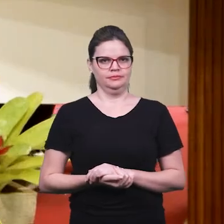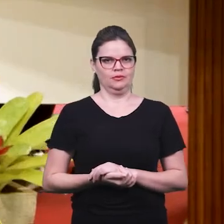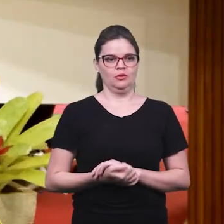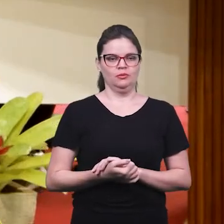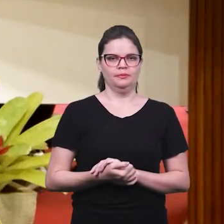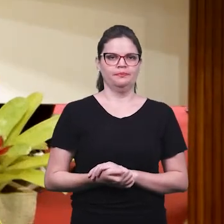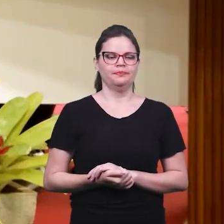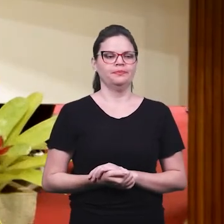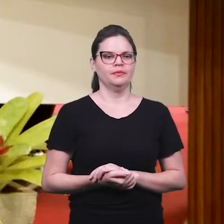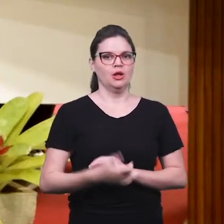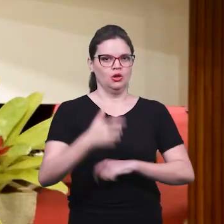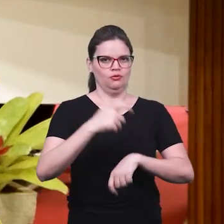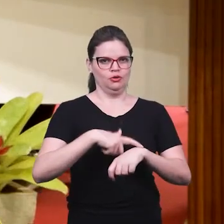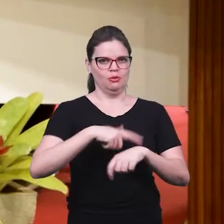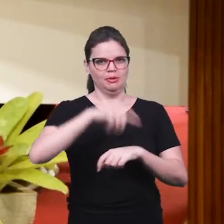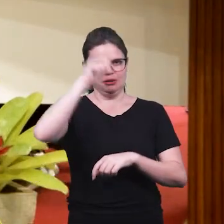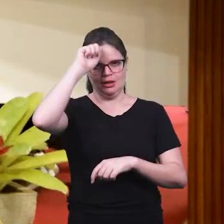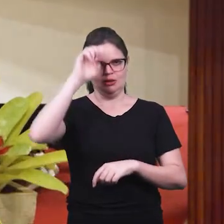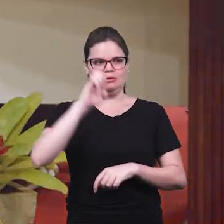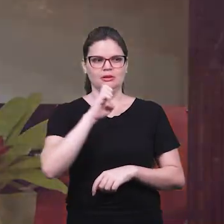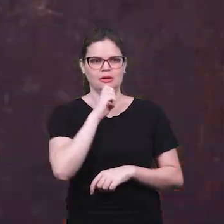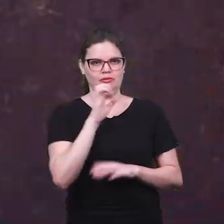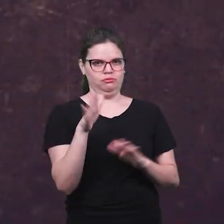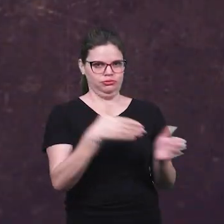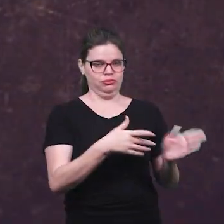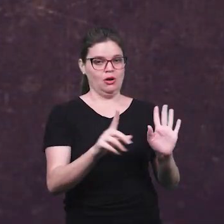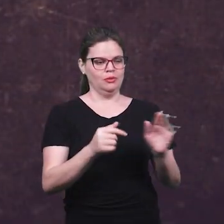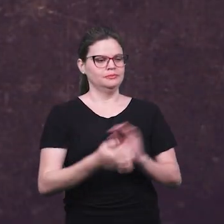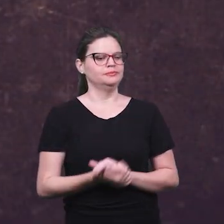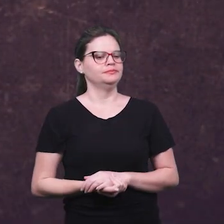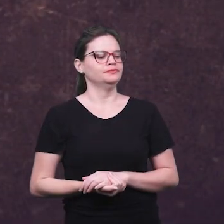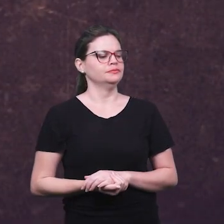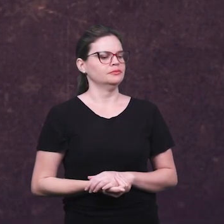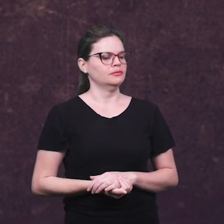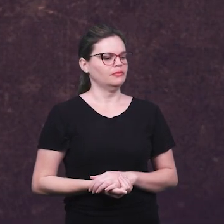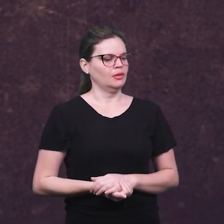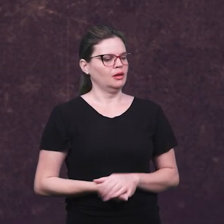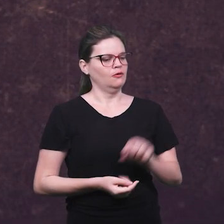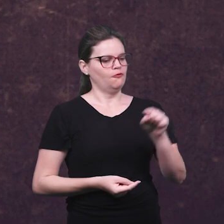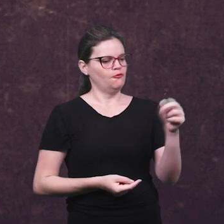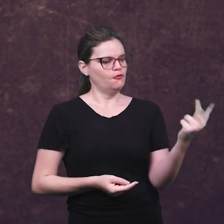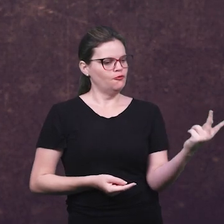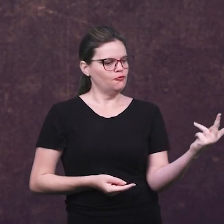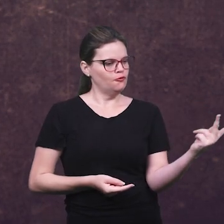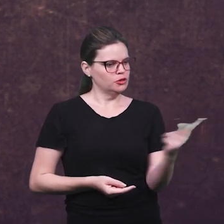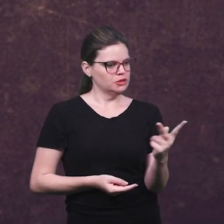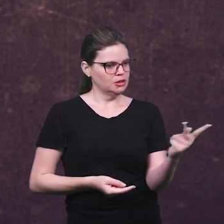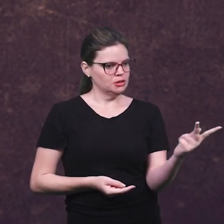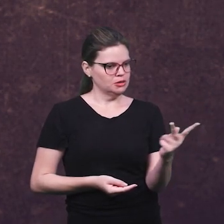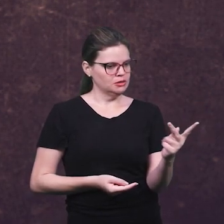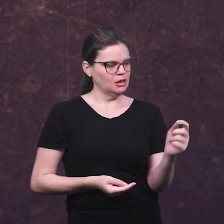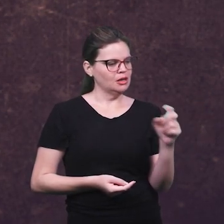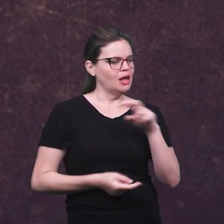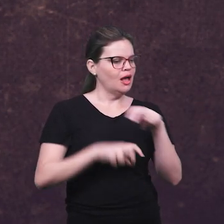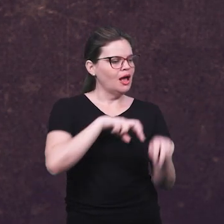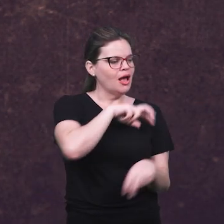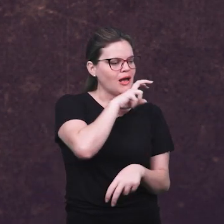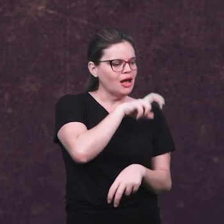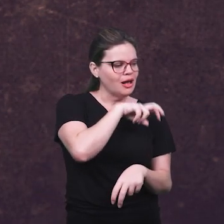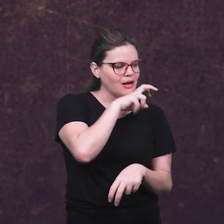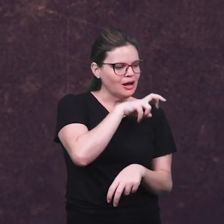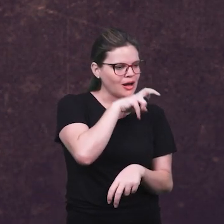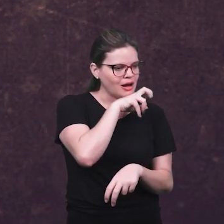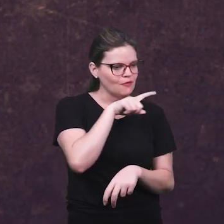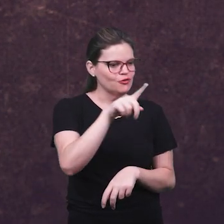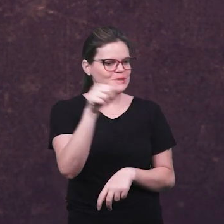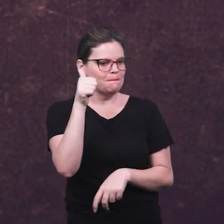queda do homem, na queda de Adão e Eva, porém inimizade entre ti e a mulher, e entre a tua